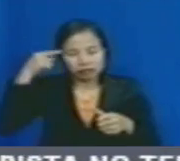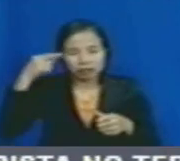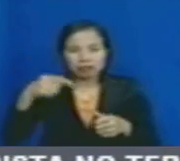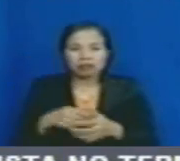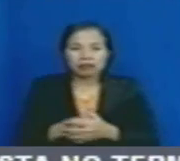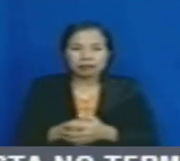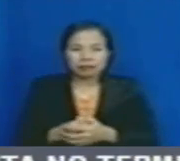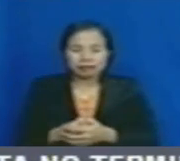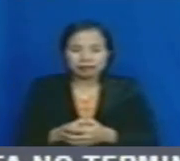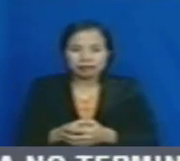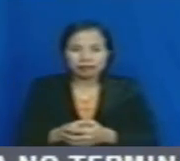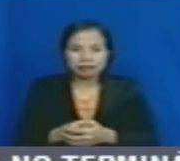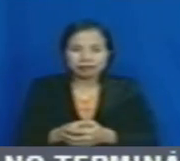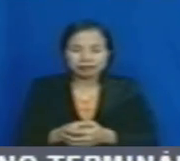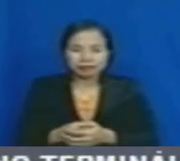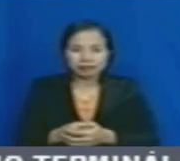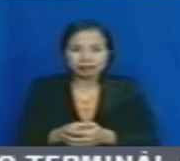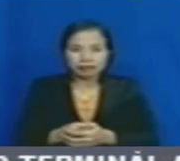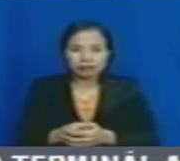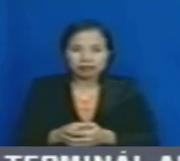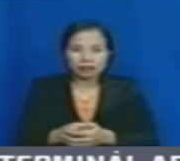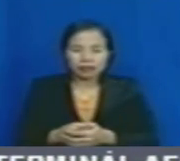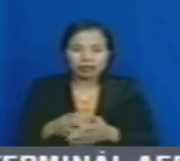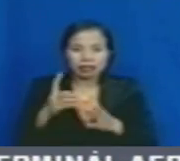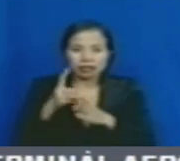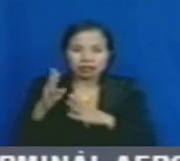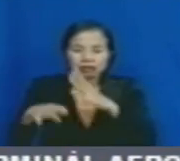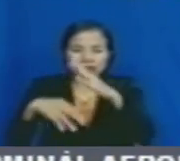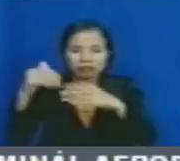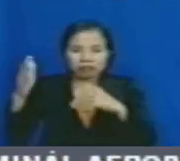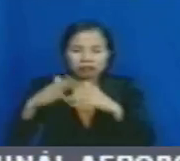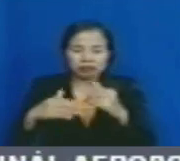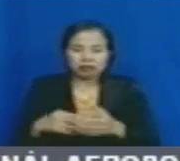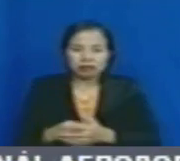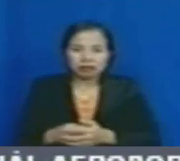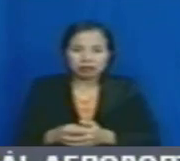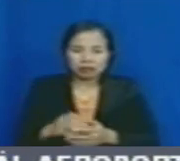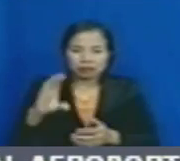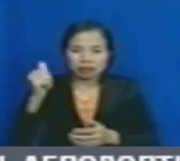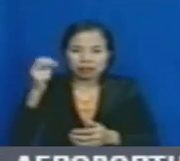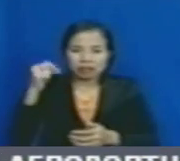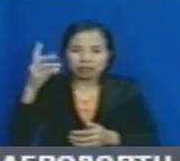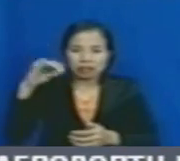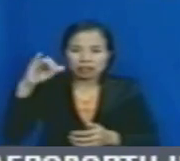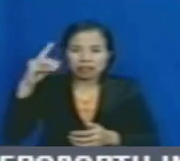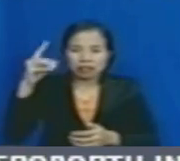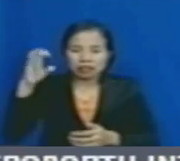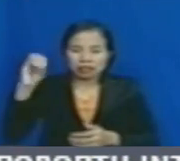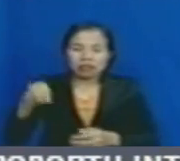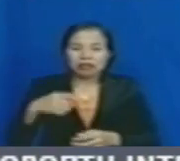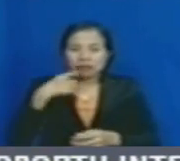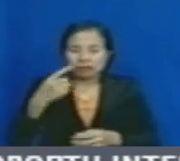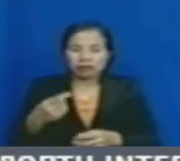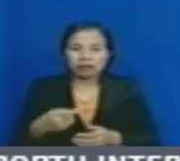bela sesu to ona. Entretanto, o diretor de infraestrutura Cândido dos Reis Amaral confirma se for orientação da